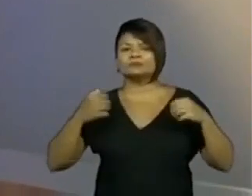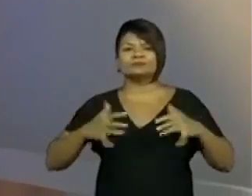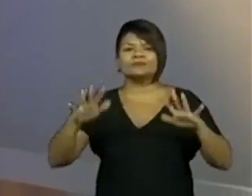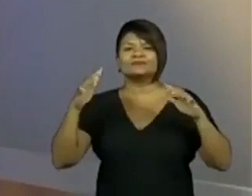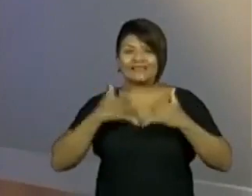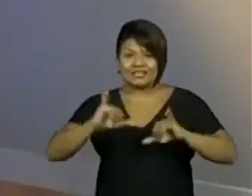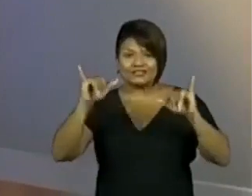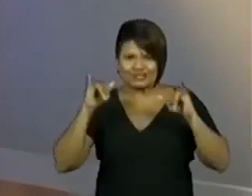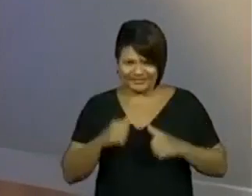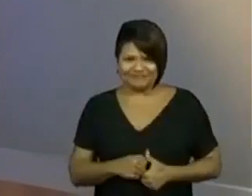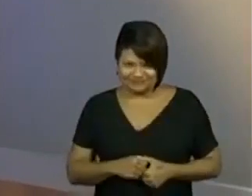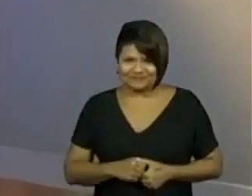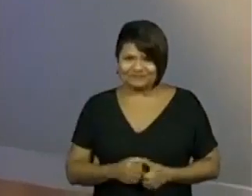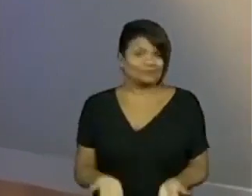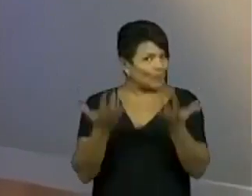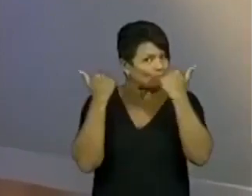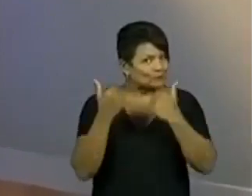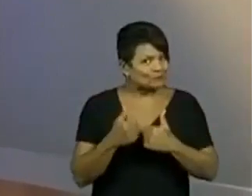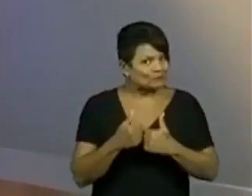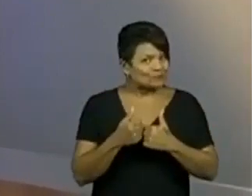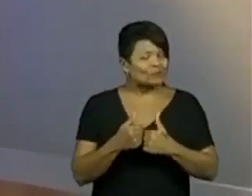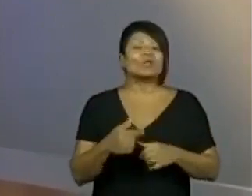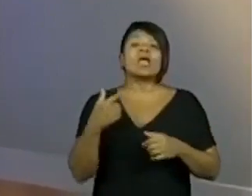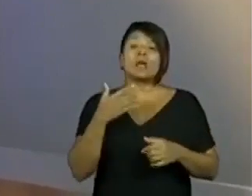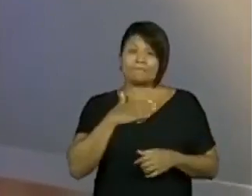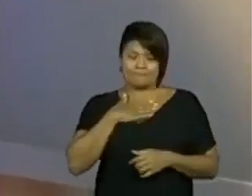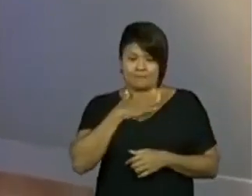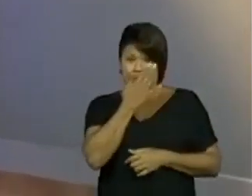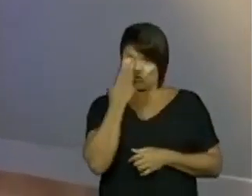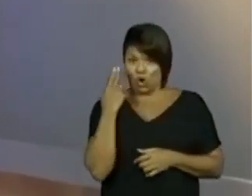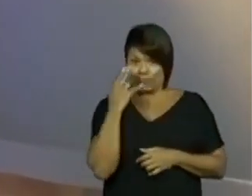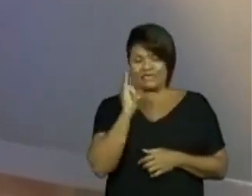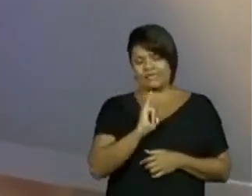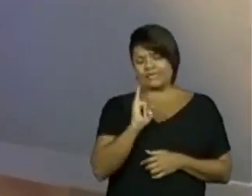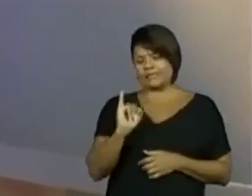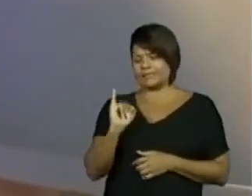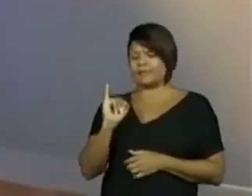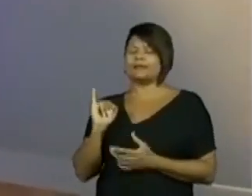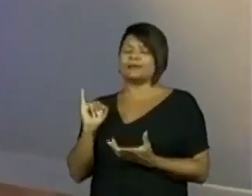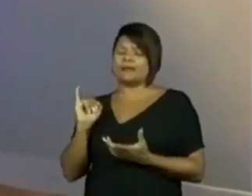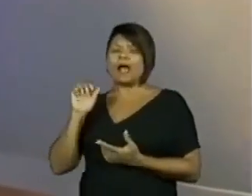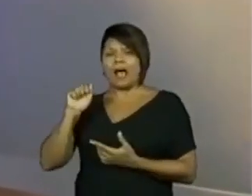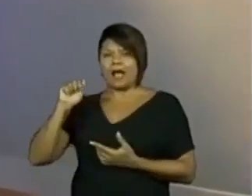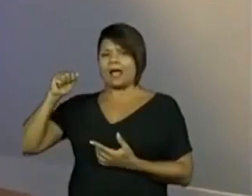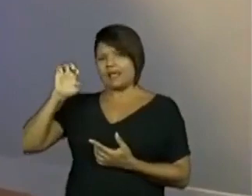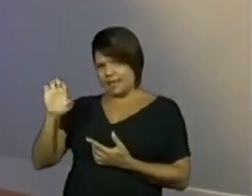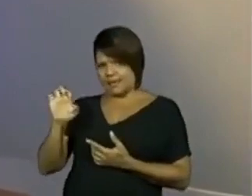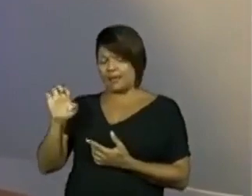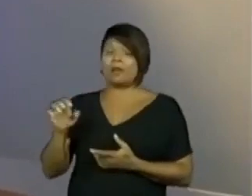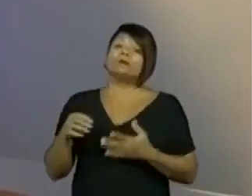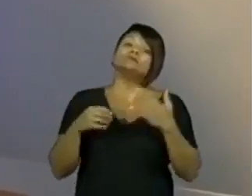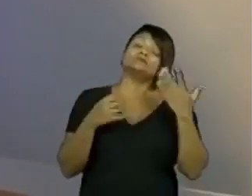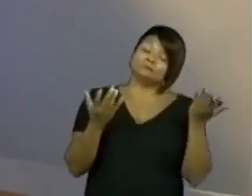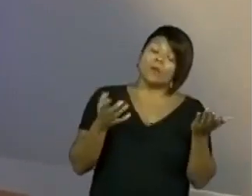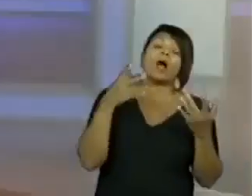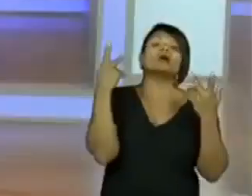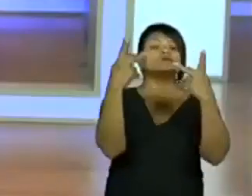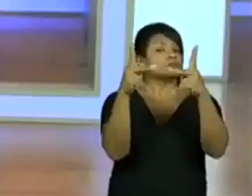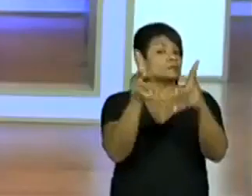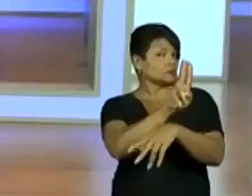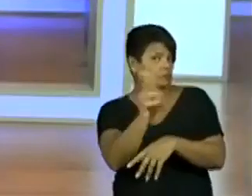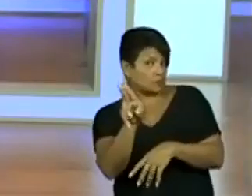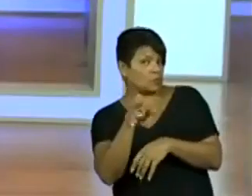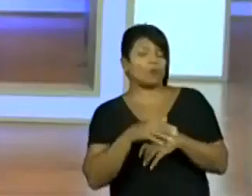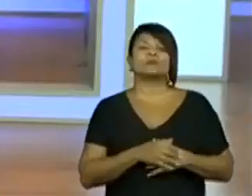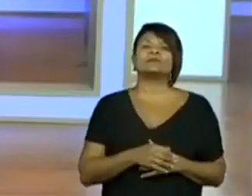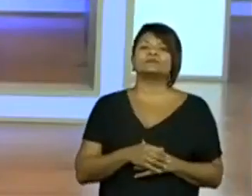Então, vamos lá? Eu vou fazer com as vogais do meu nome e vocês vão fazendo com as vogais dos nomes de vocês.